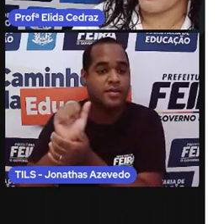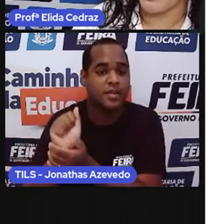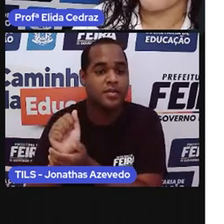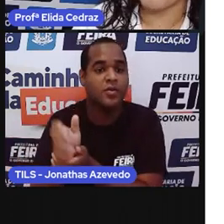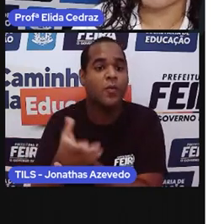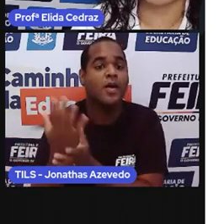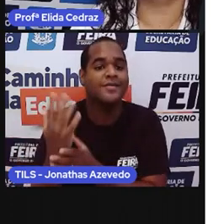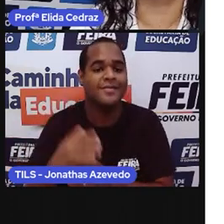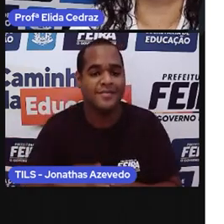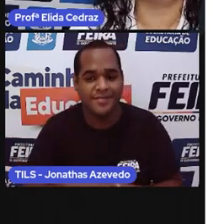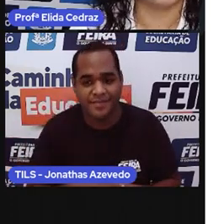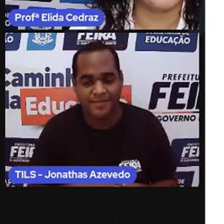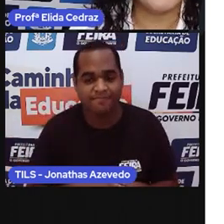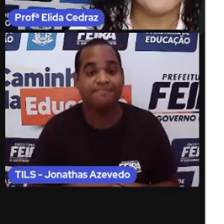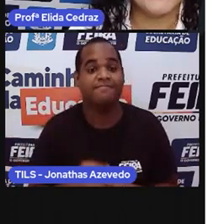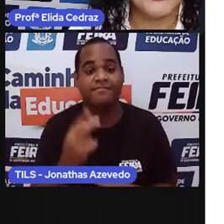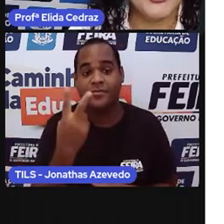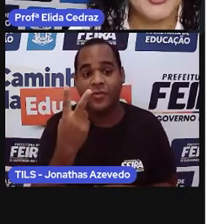mês acabar?